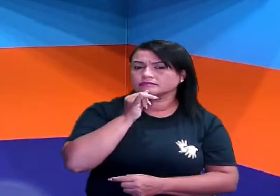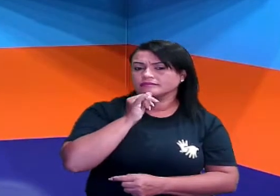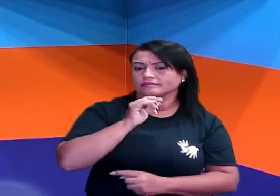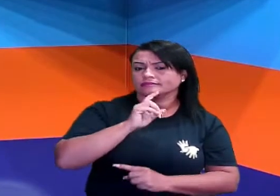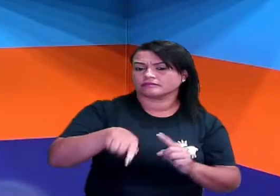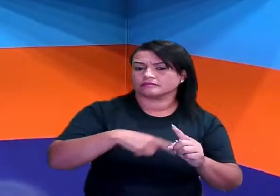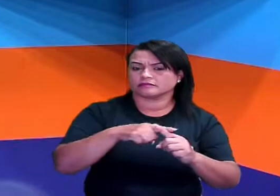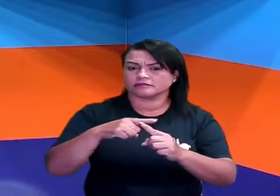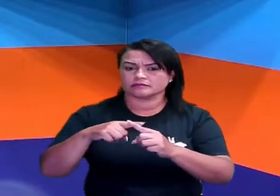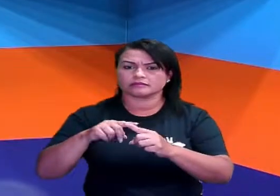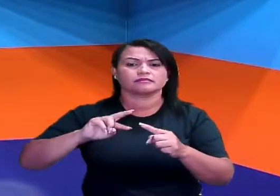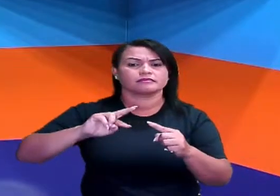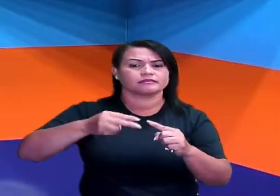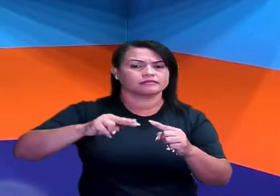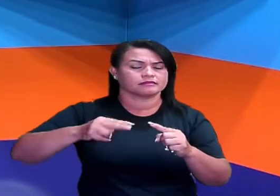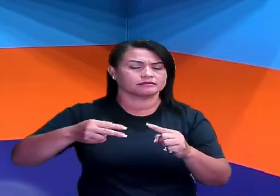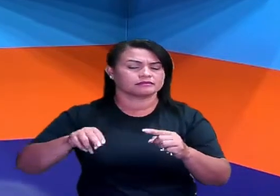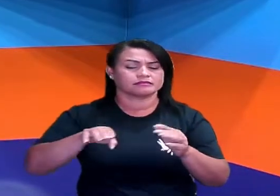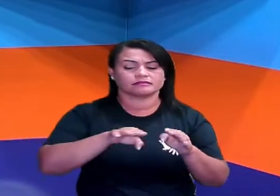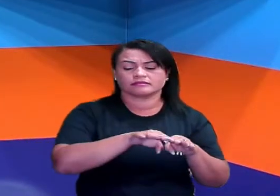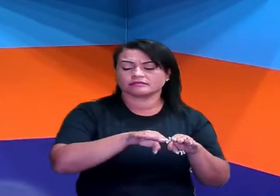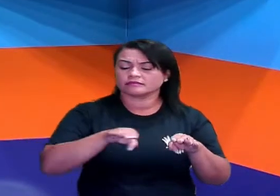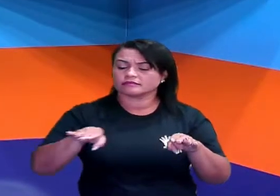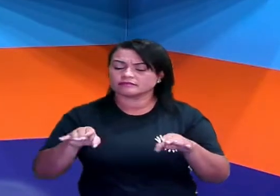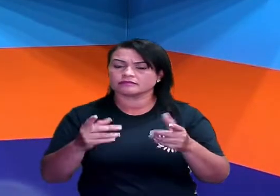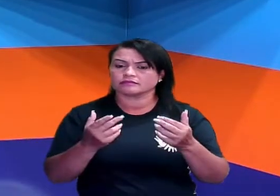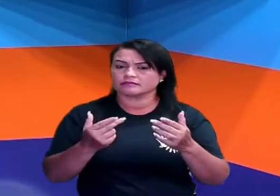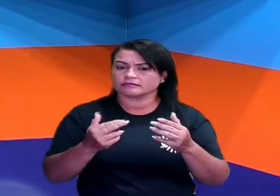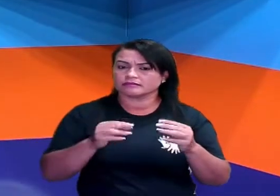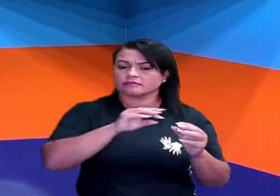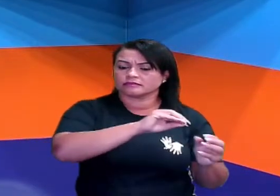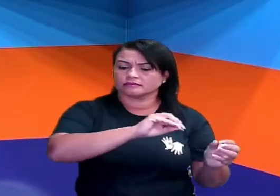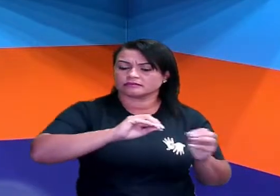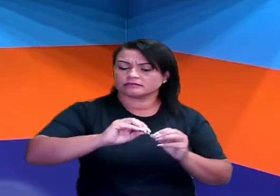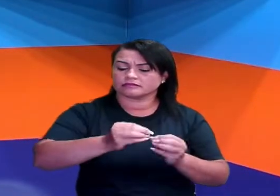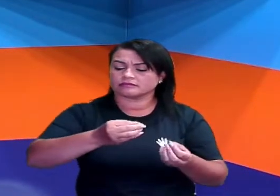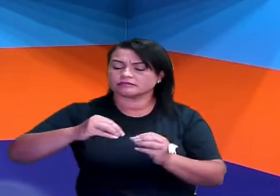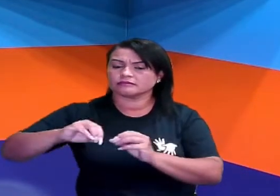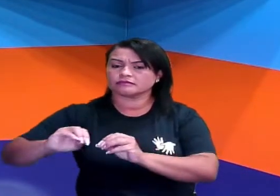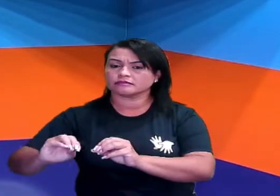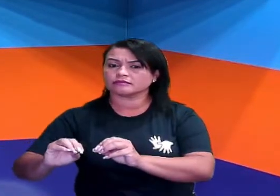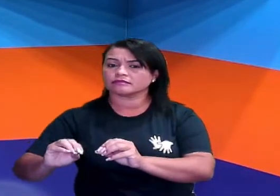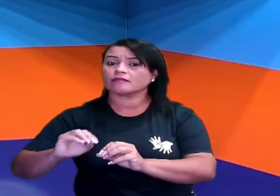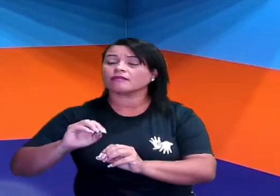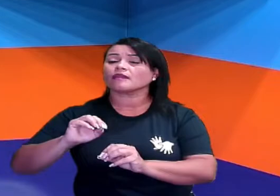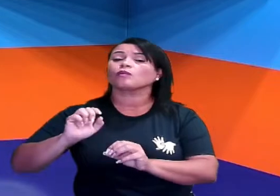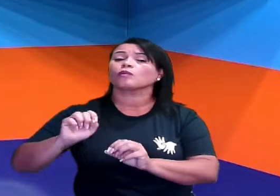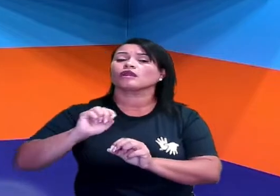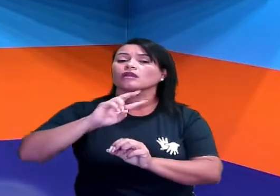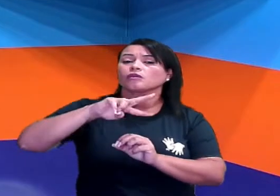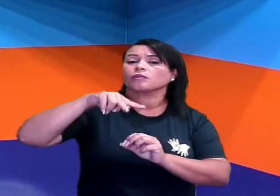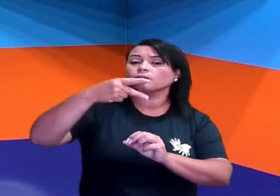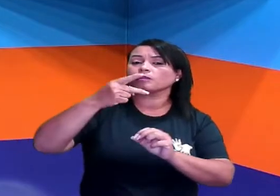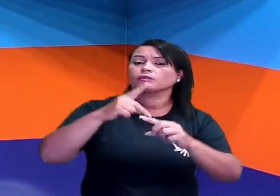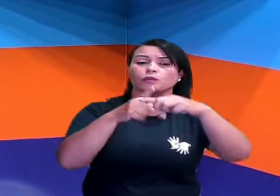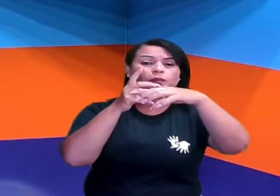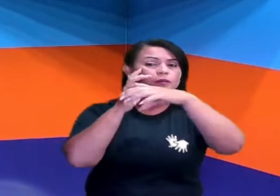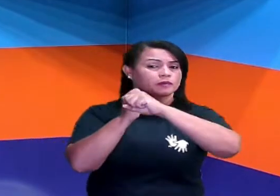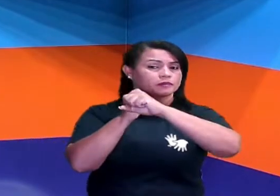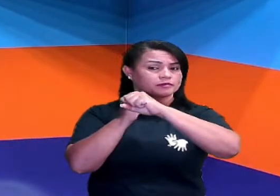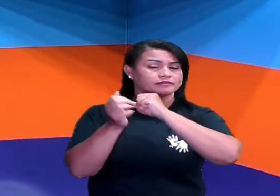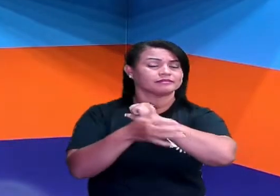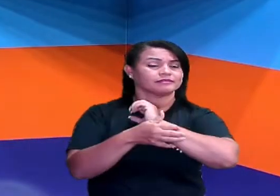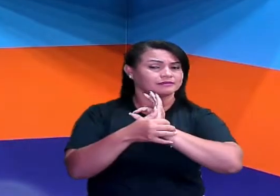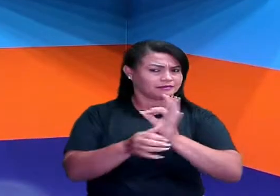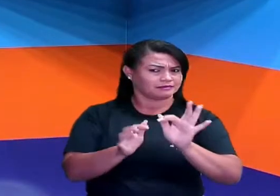de bases iguais, nós repetimos a base e fazemos o que com os expoentes? Somamos, tá?